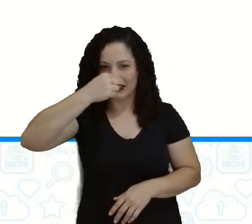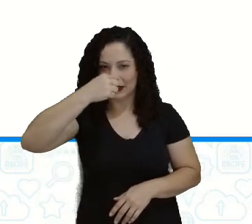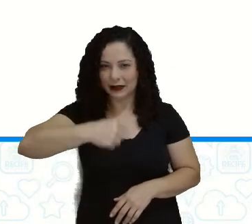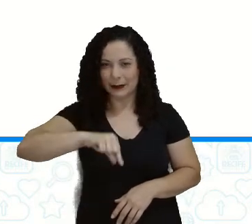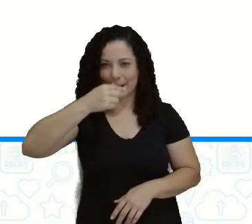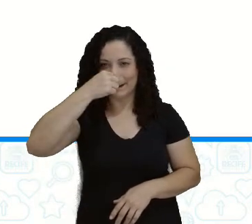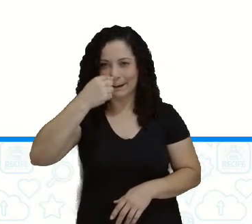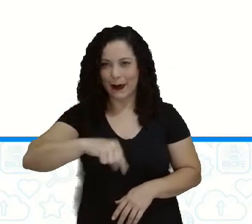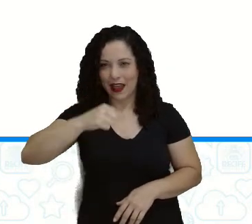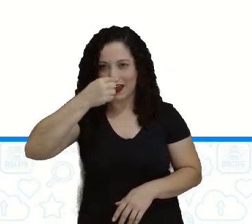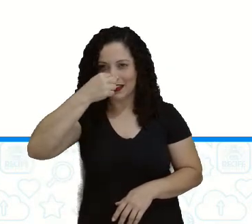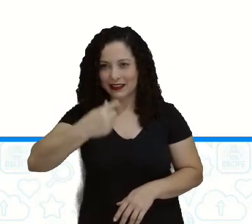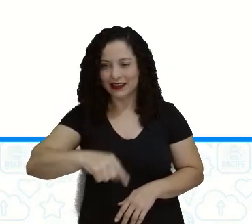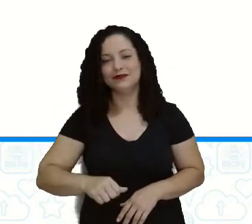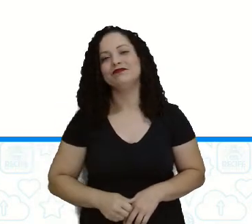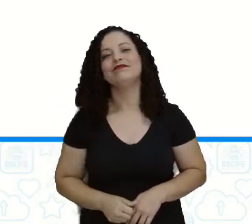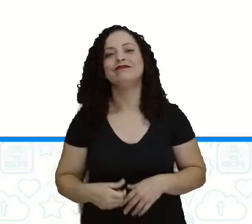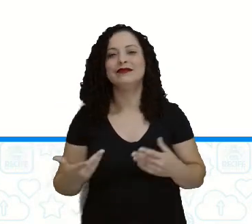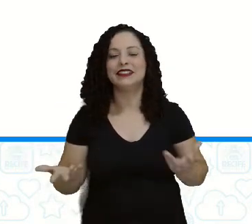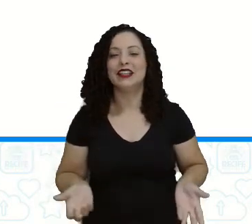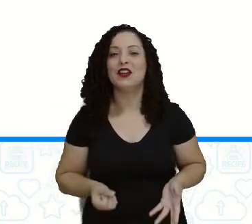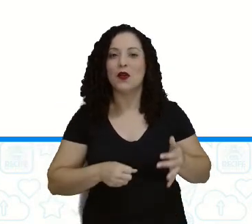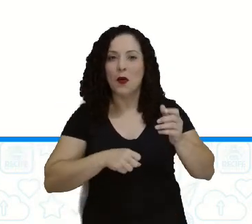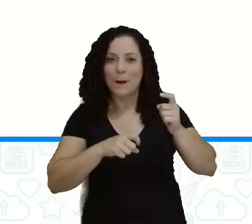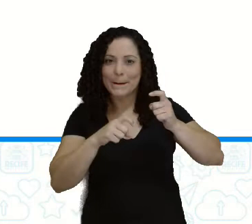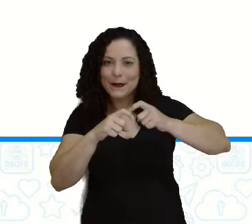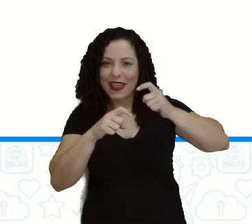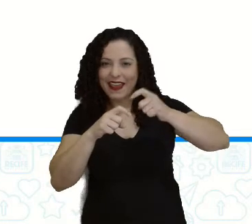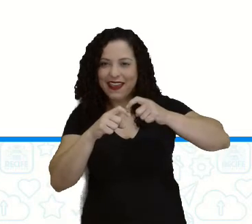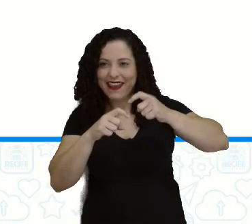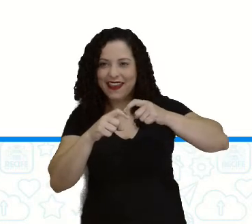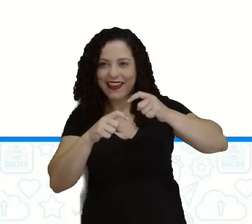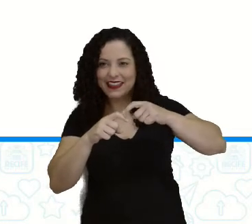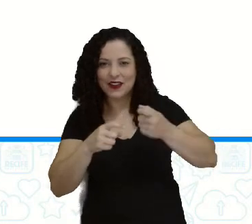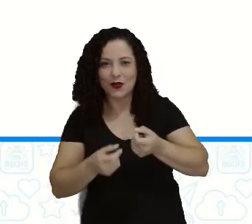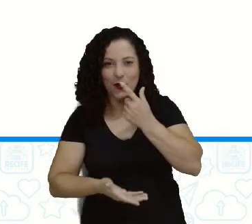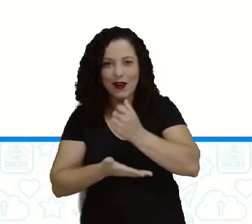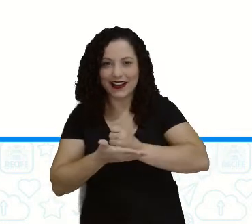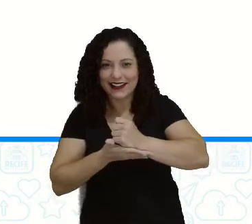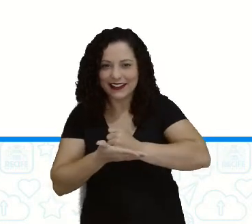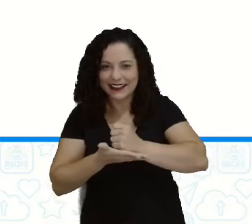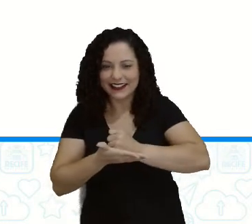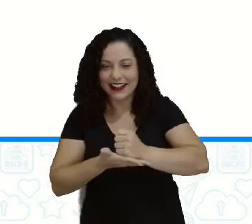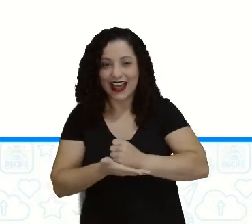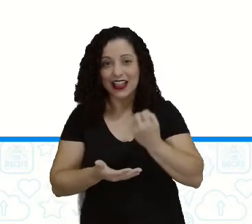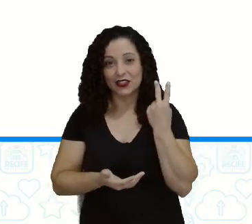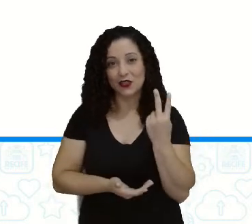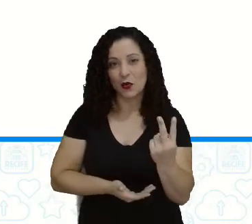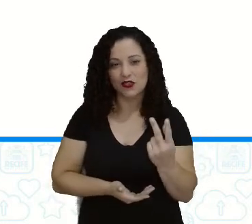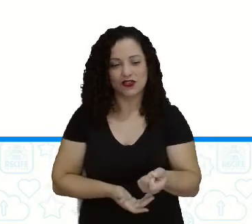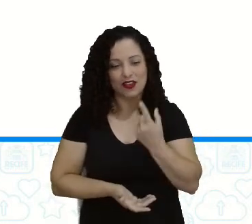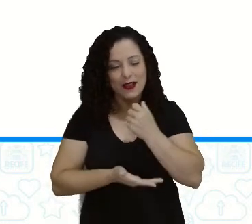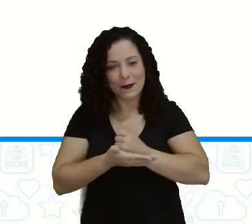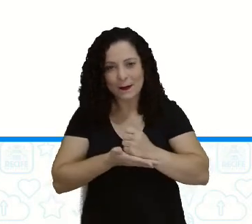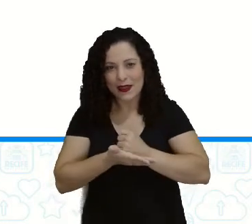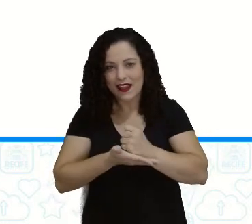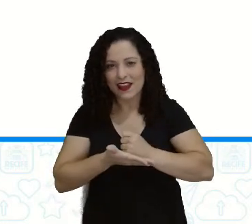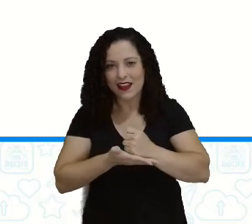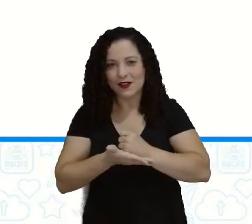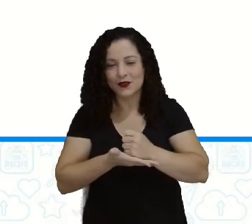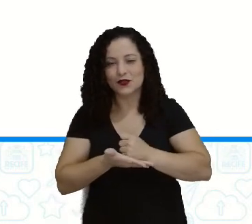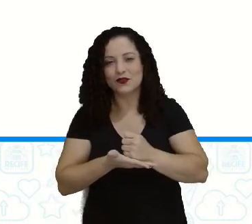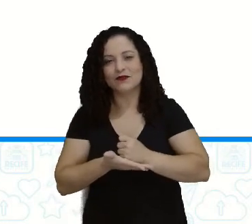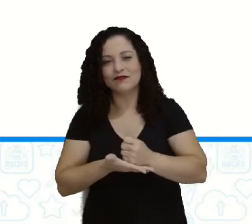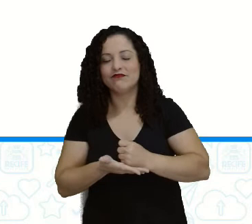gripada que e isso? O médico receitou tomar 2 comprimidos ao dia durante